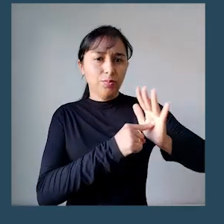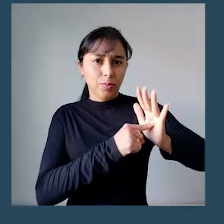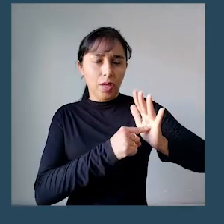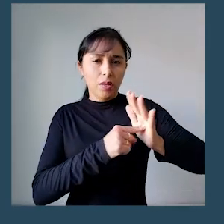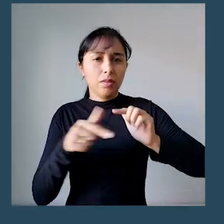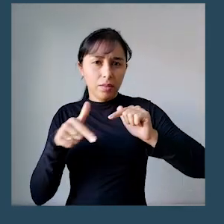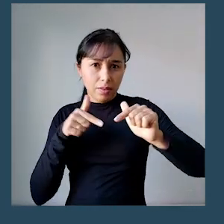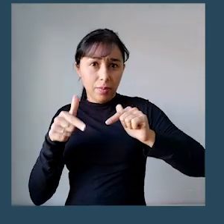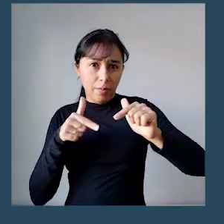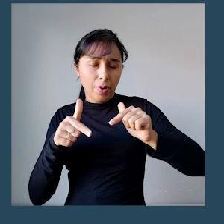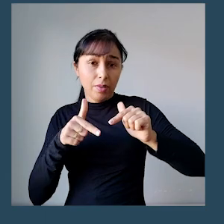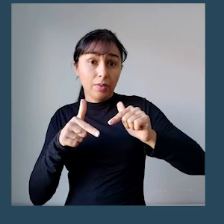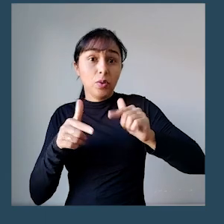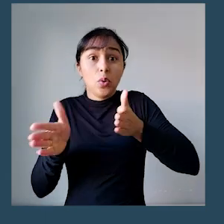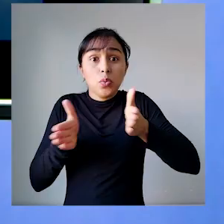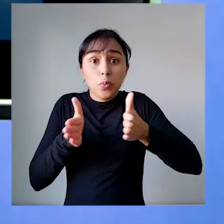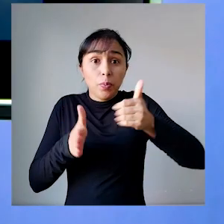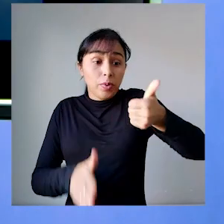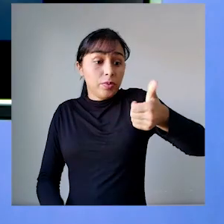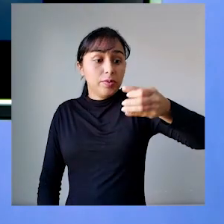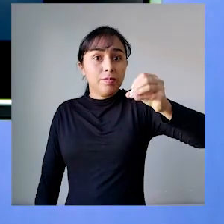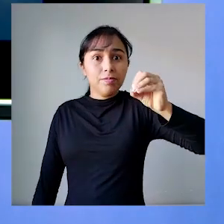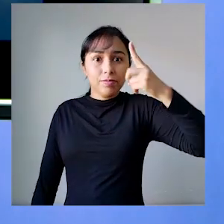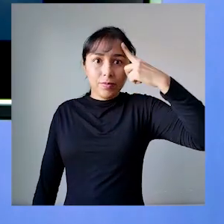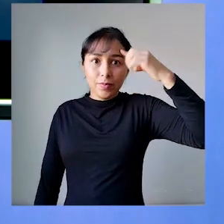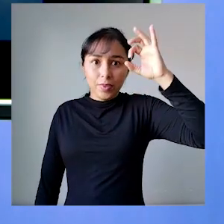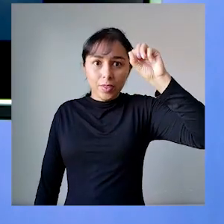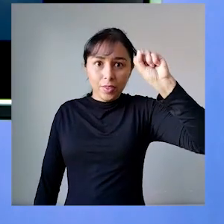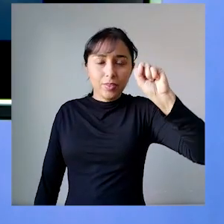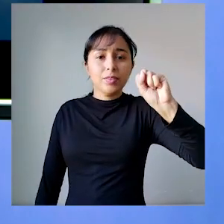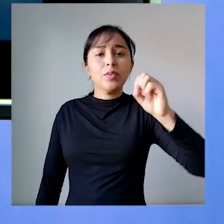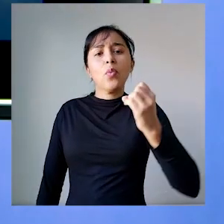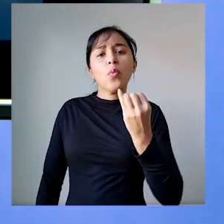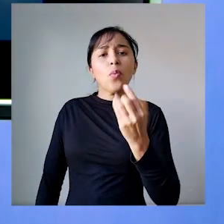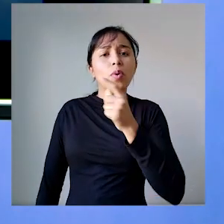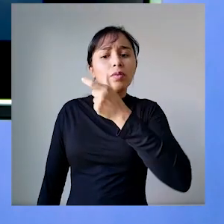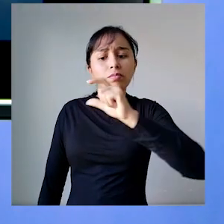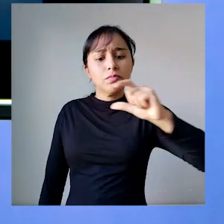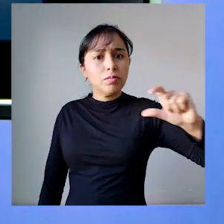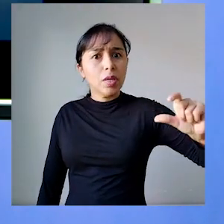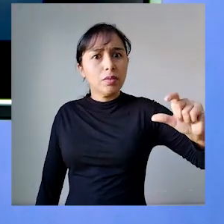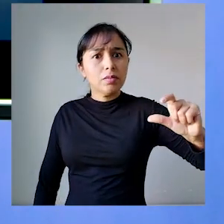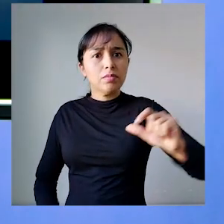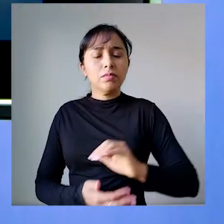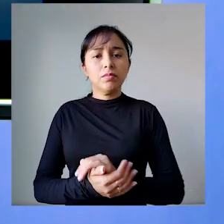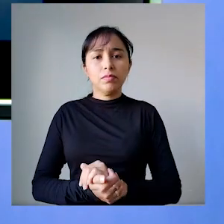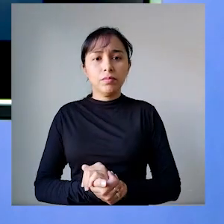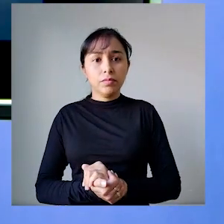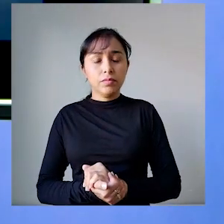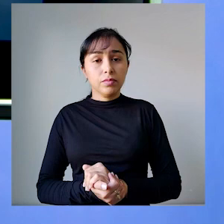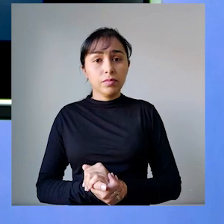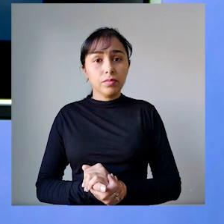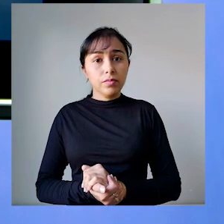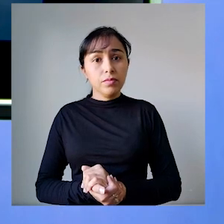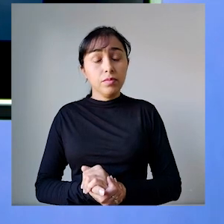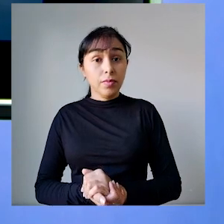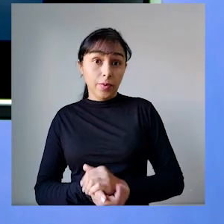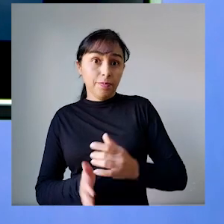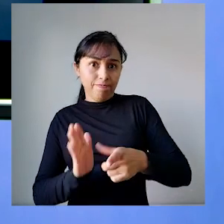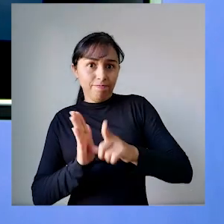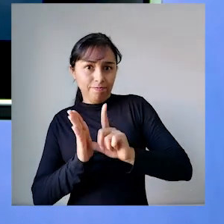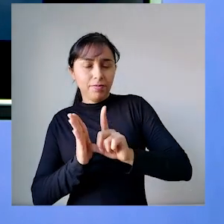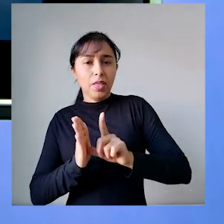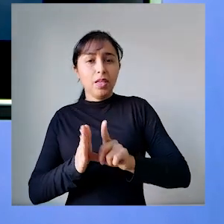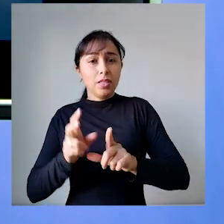Então, ficarem só com as máquinas que não quebraram. Então, vamos fazer aqui a análise. 5 máquinas trabalhando com um tempo de